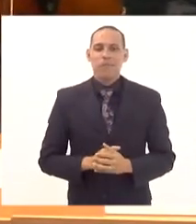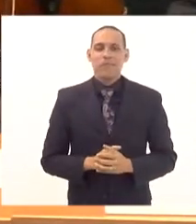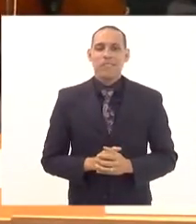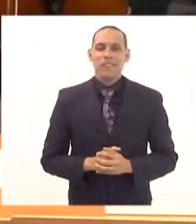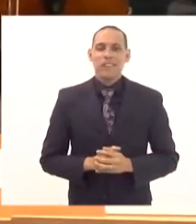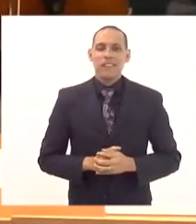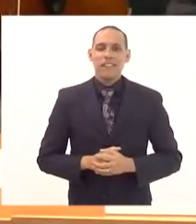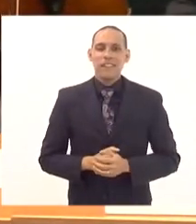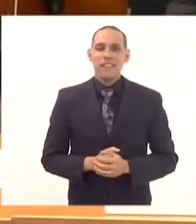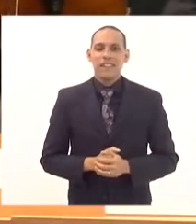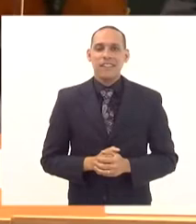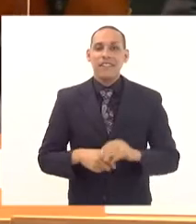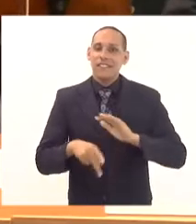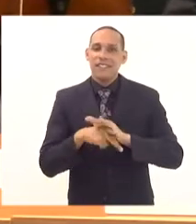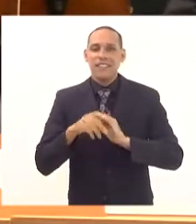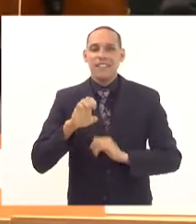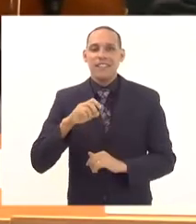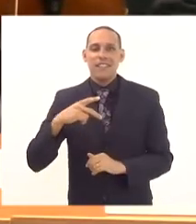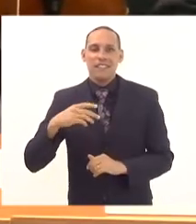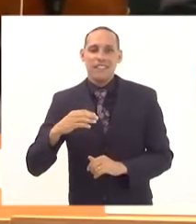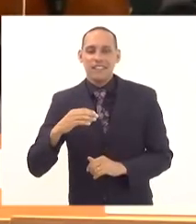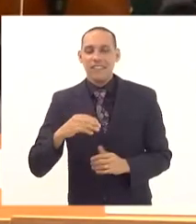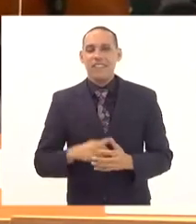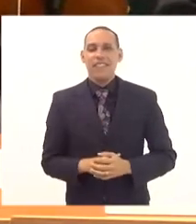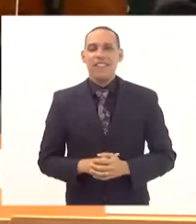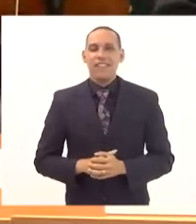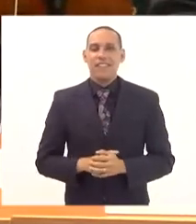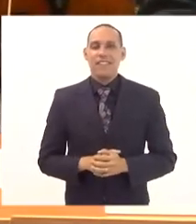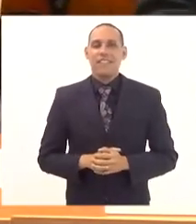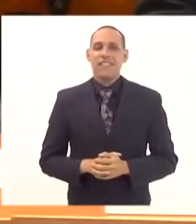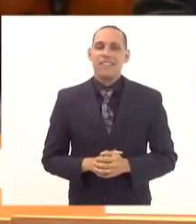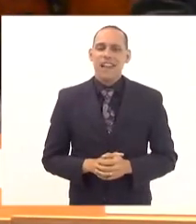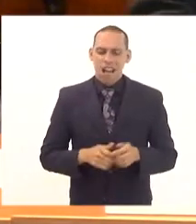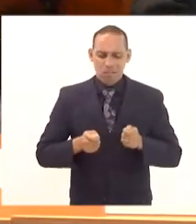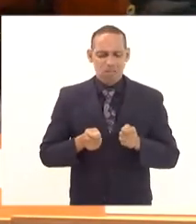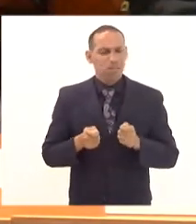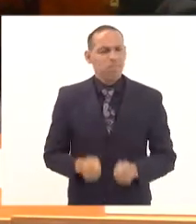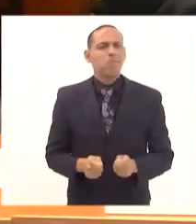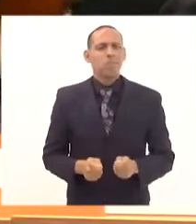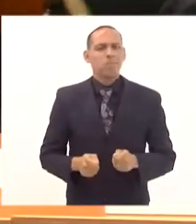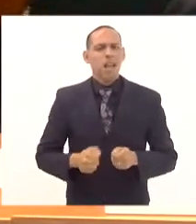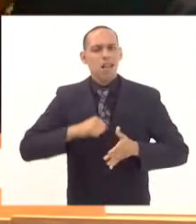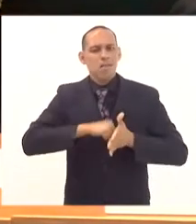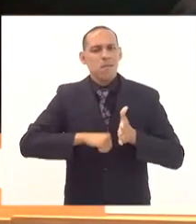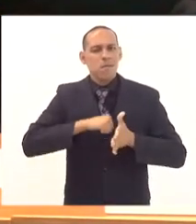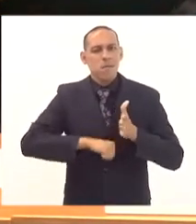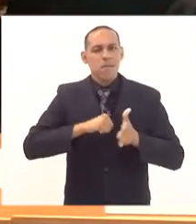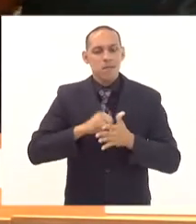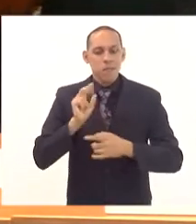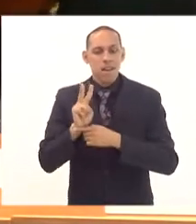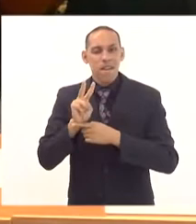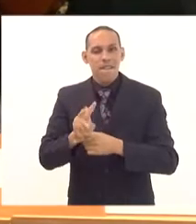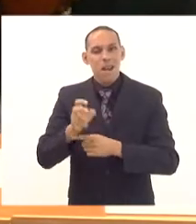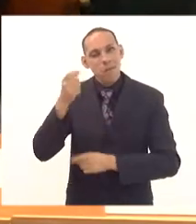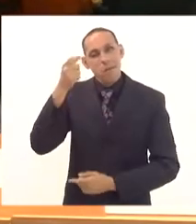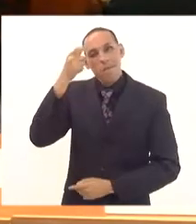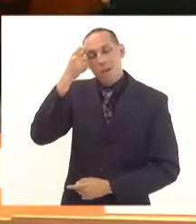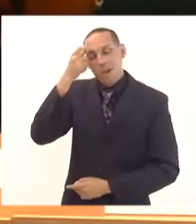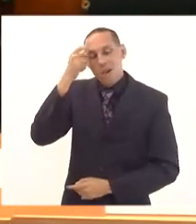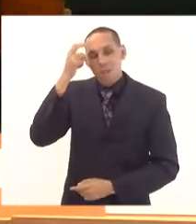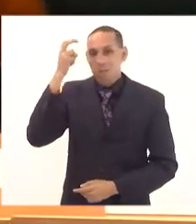da e ABC né que estão firmes nessa luta em defesa da memória da cultura